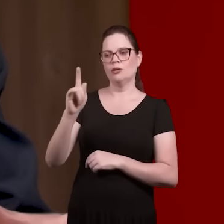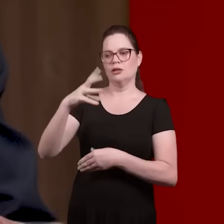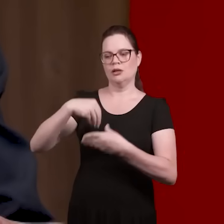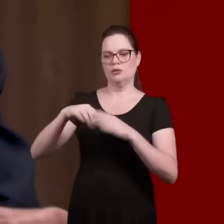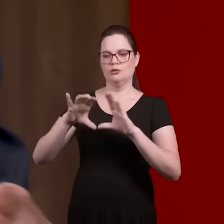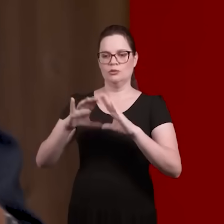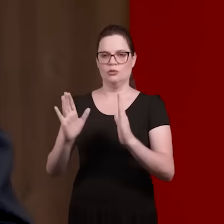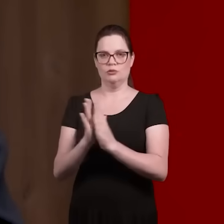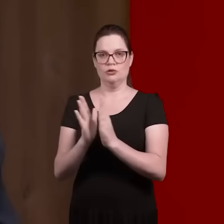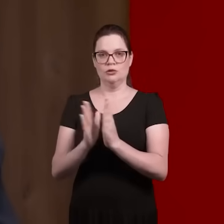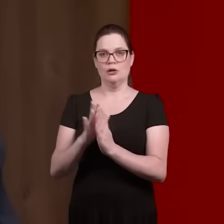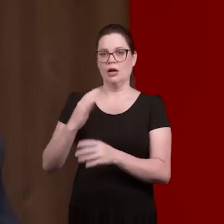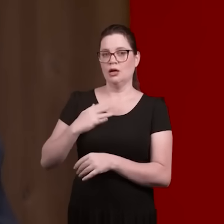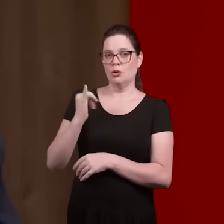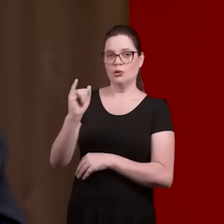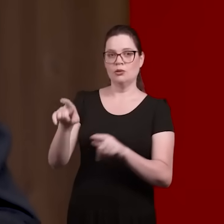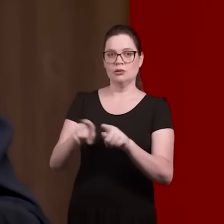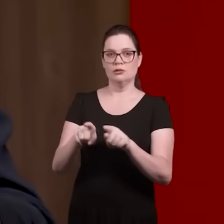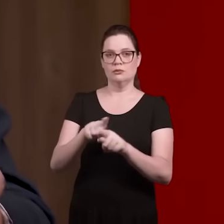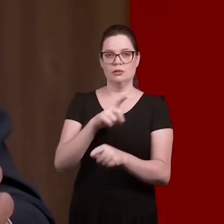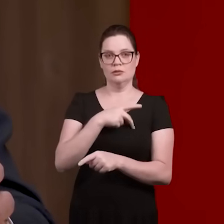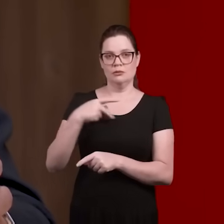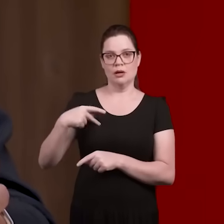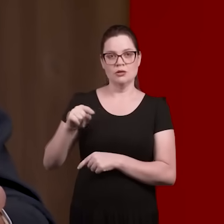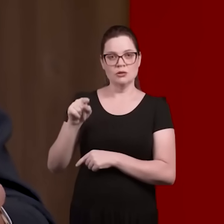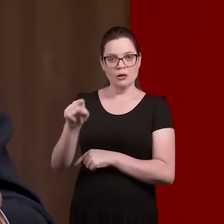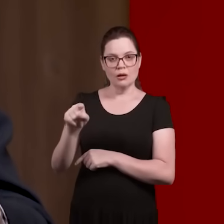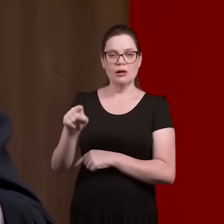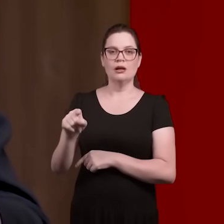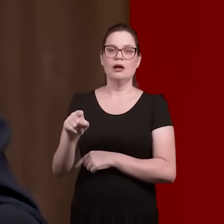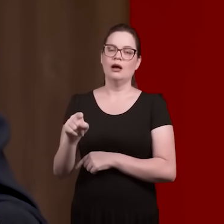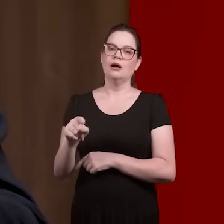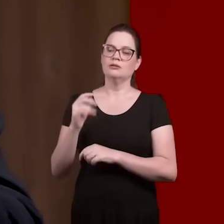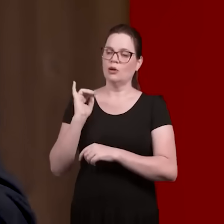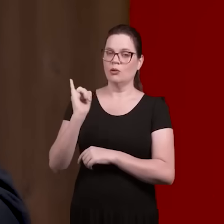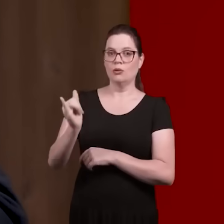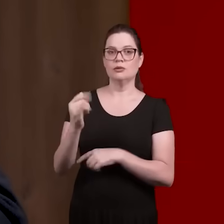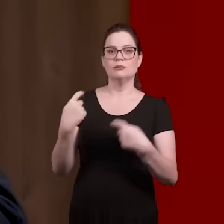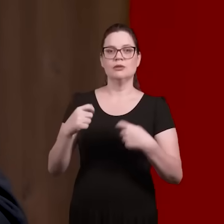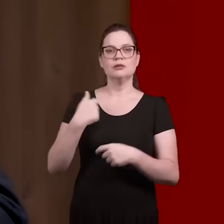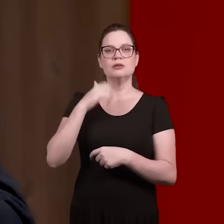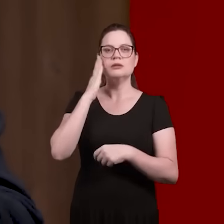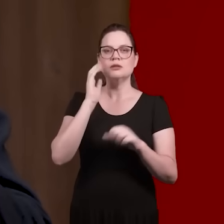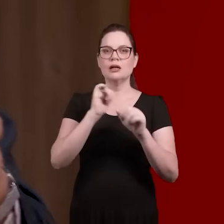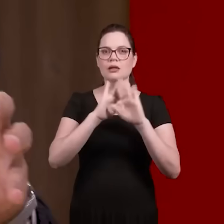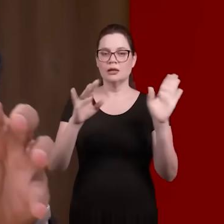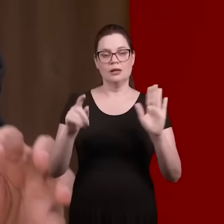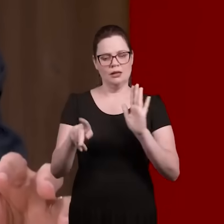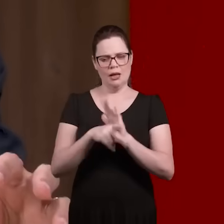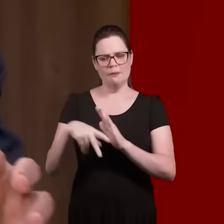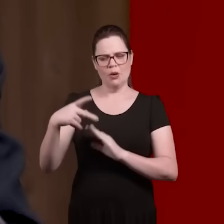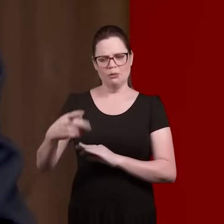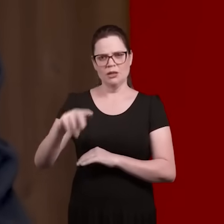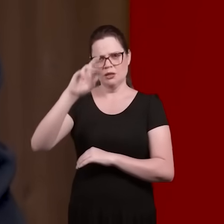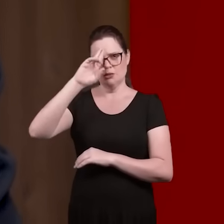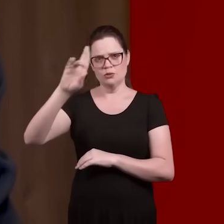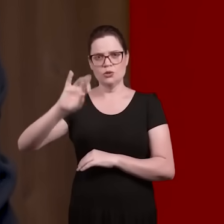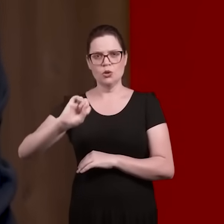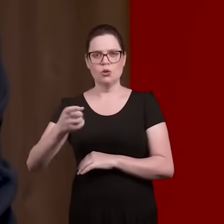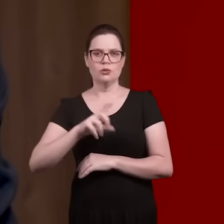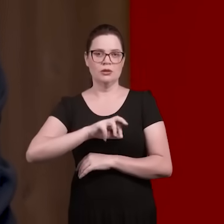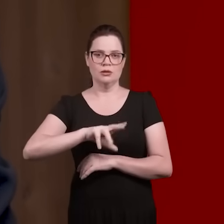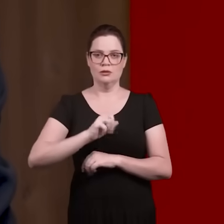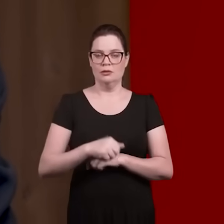intercessão, levados para o ministério, como aqueles dons que tem naquele momento, de discernir aquilo é do Senhor ou não é do Senhor. Isso fica